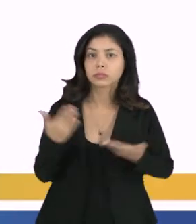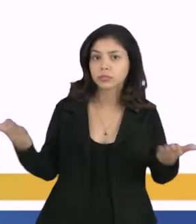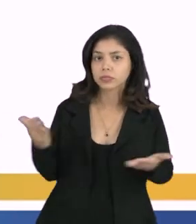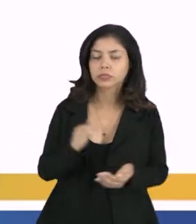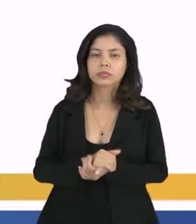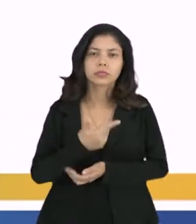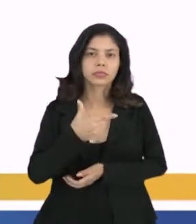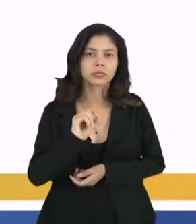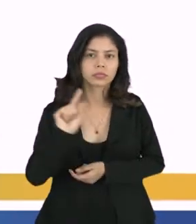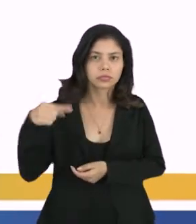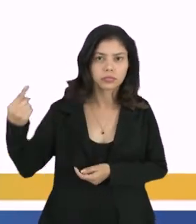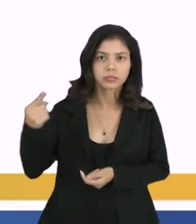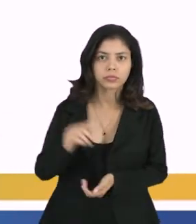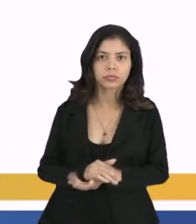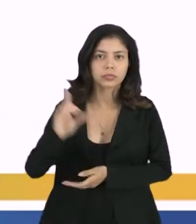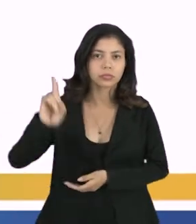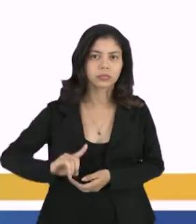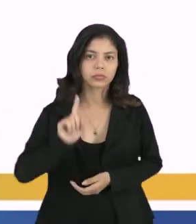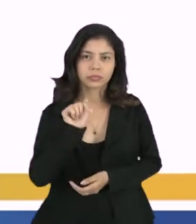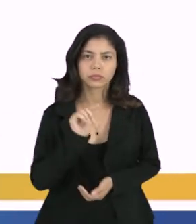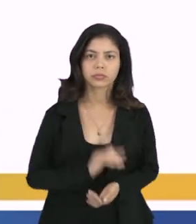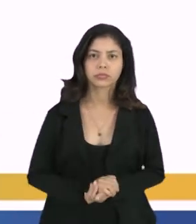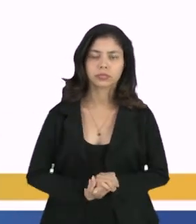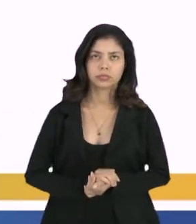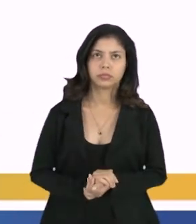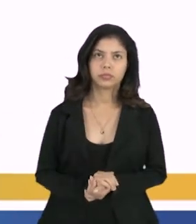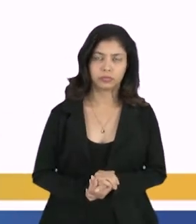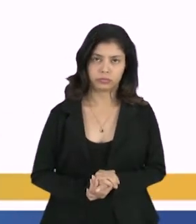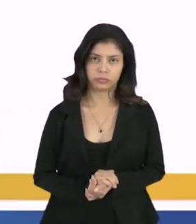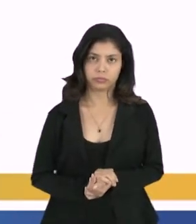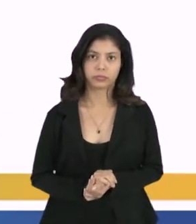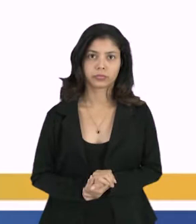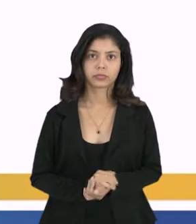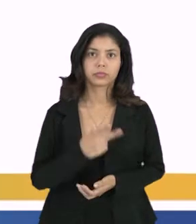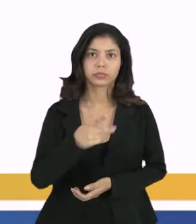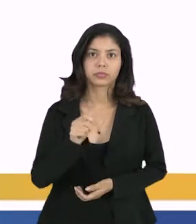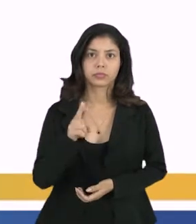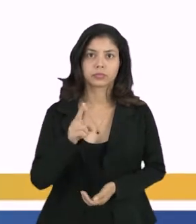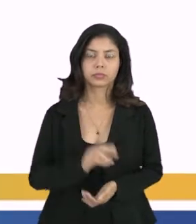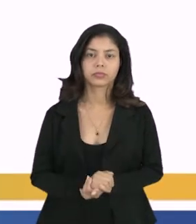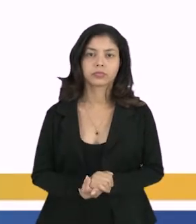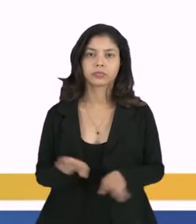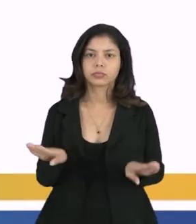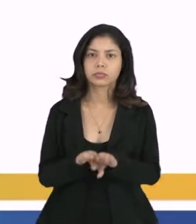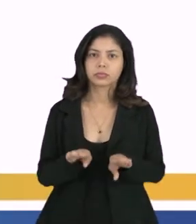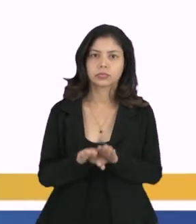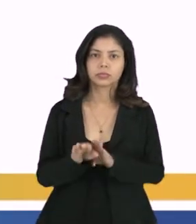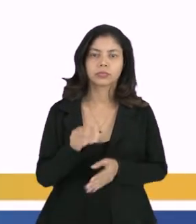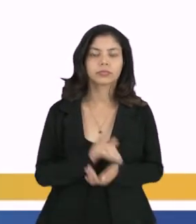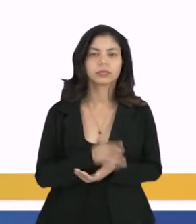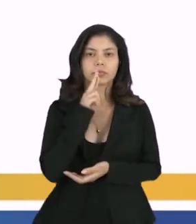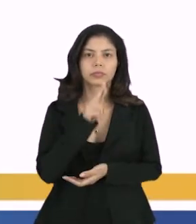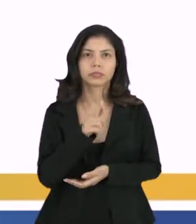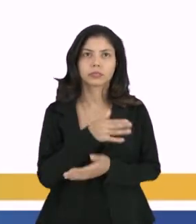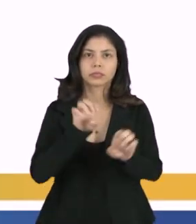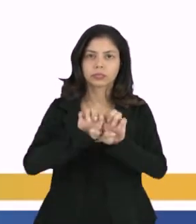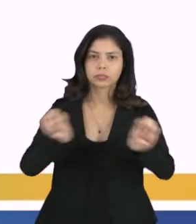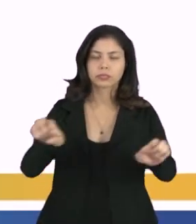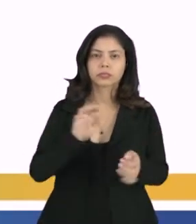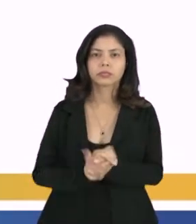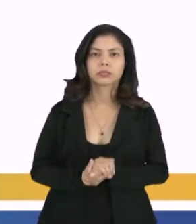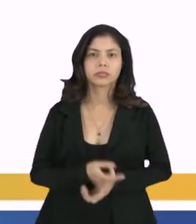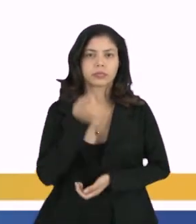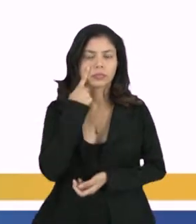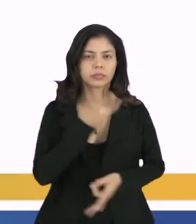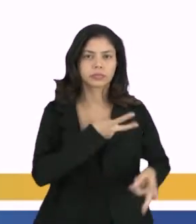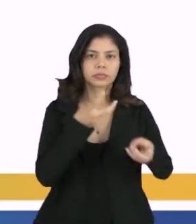é 20 que está do lado direito, né? Então, esse par também é solução para essa equação. Agora, observe